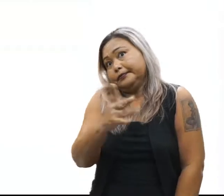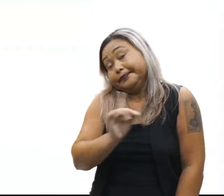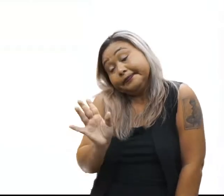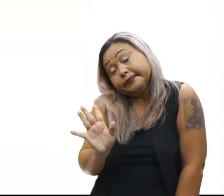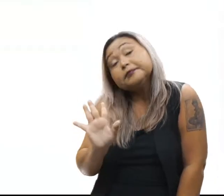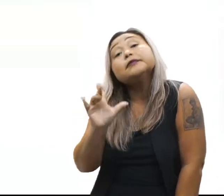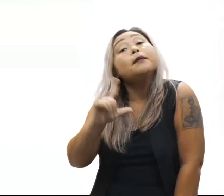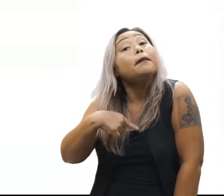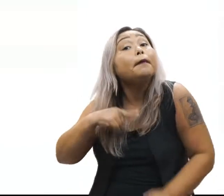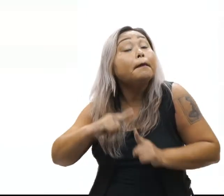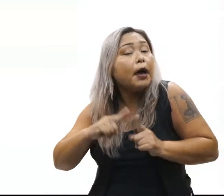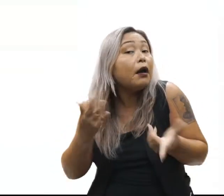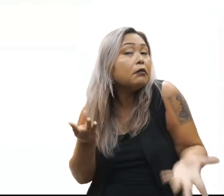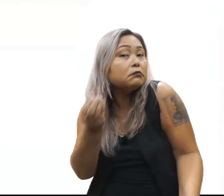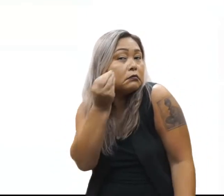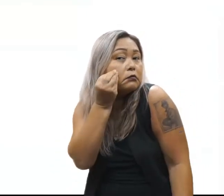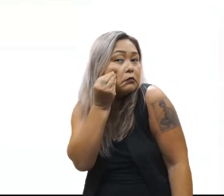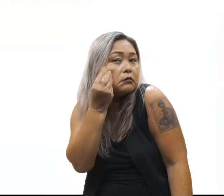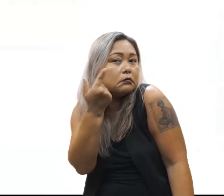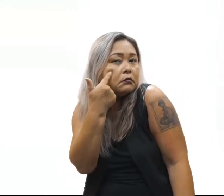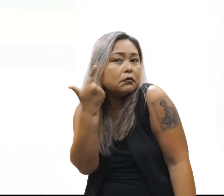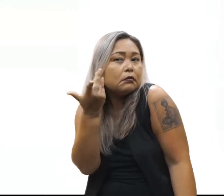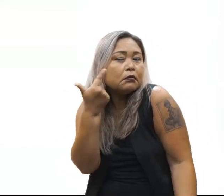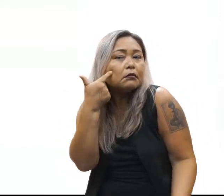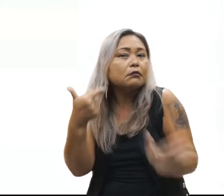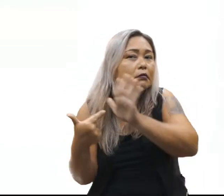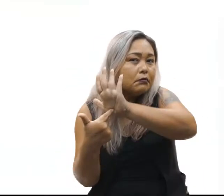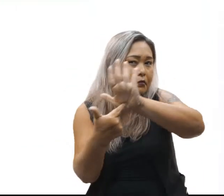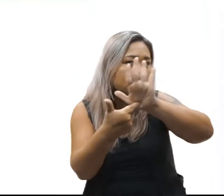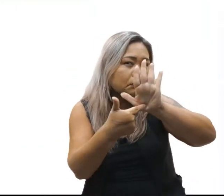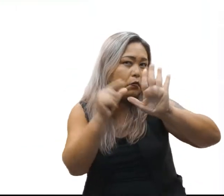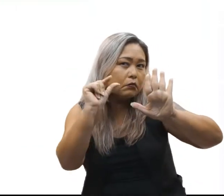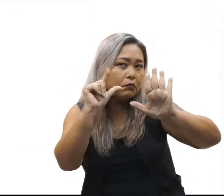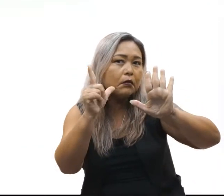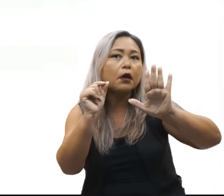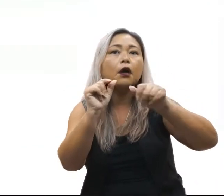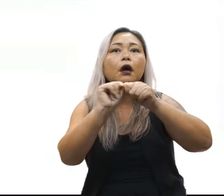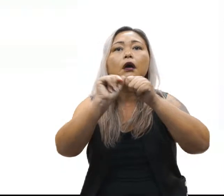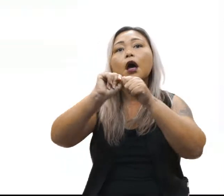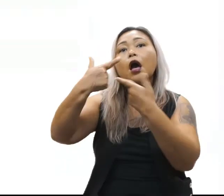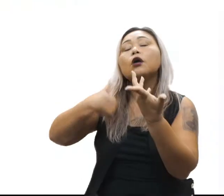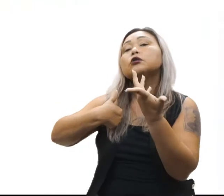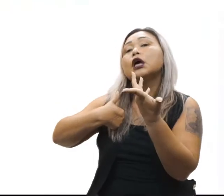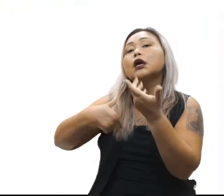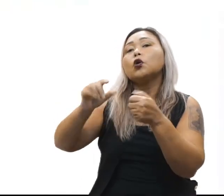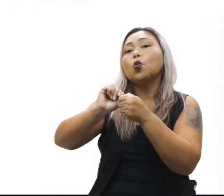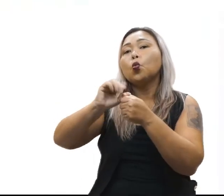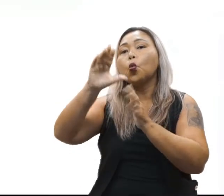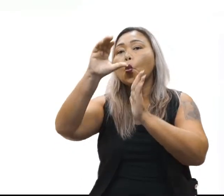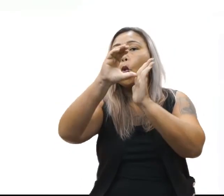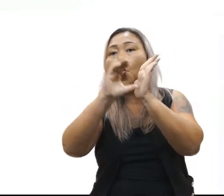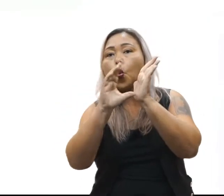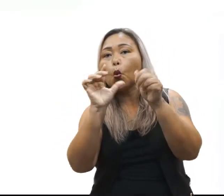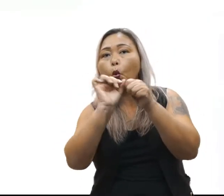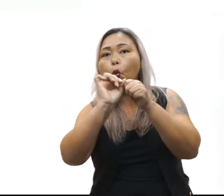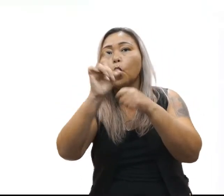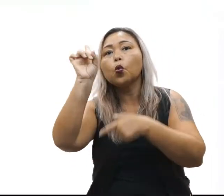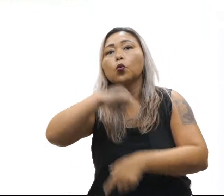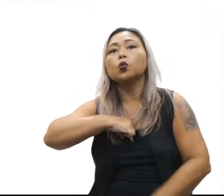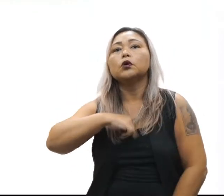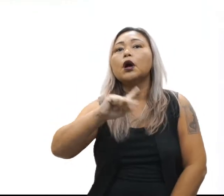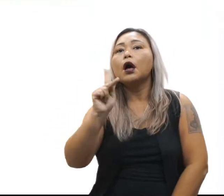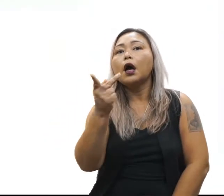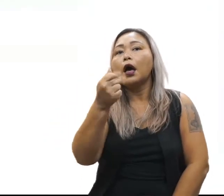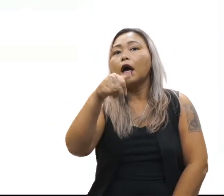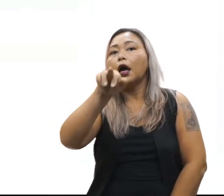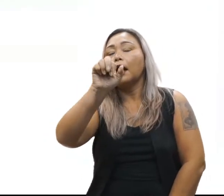trazer alguma coisinha aqui, tá? Bom, a gente começa então com o Código de Hammurabi, né, da antiga Babilônia,